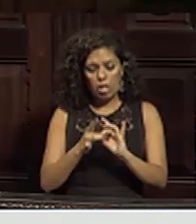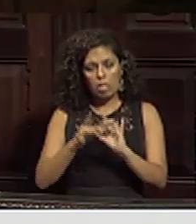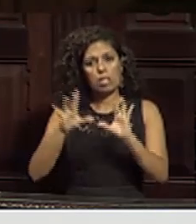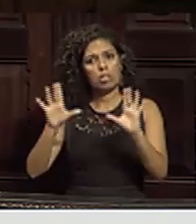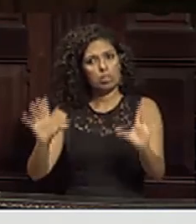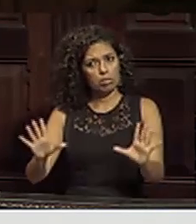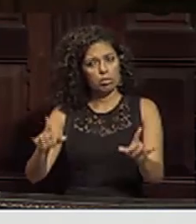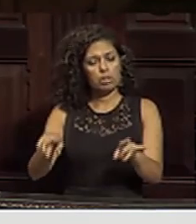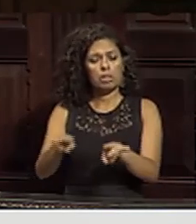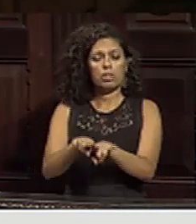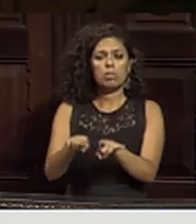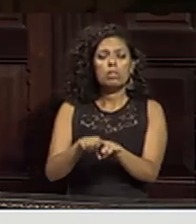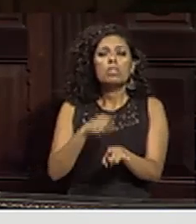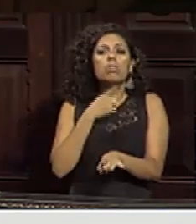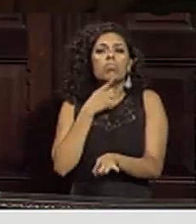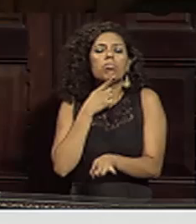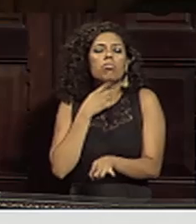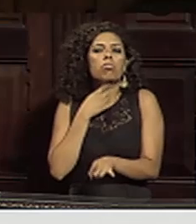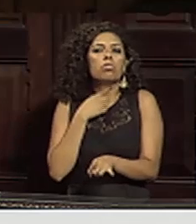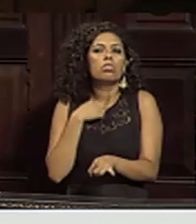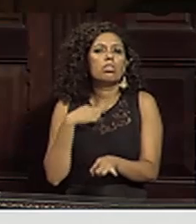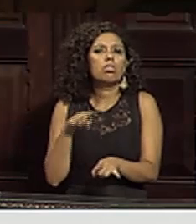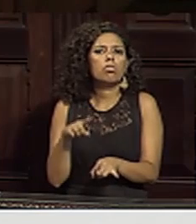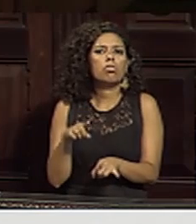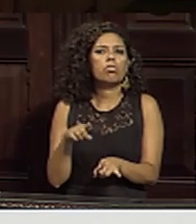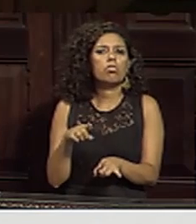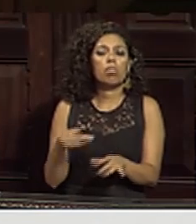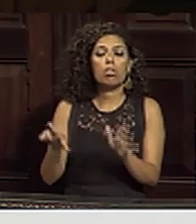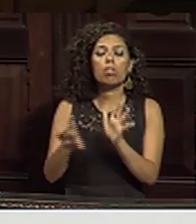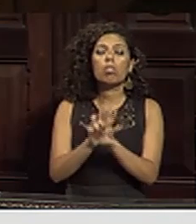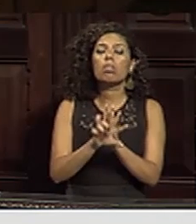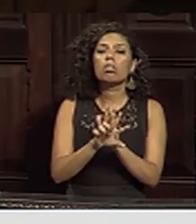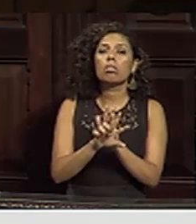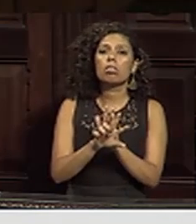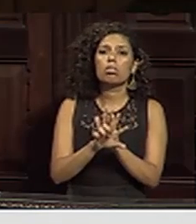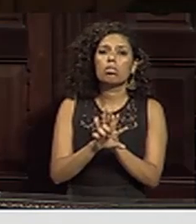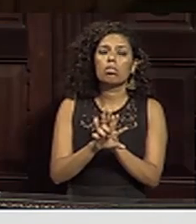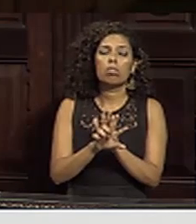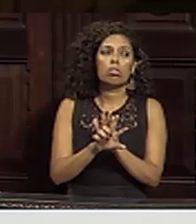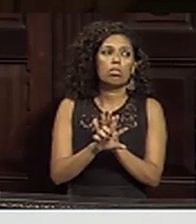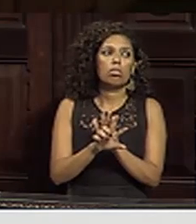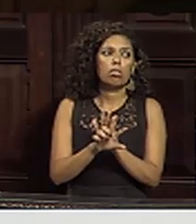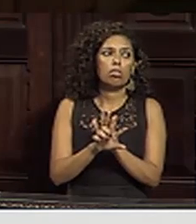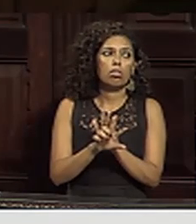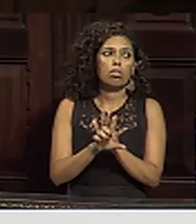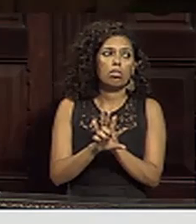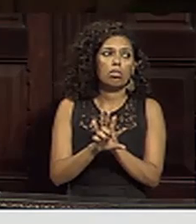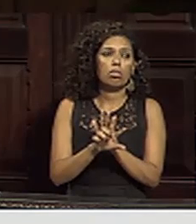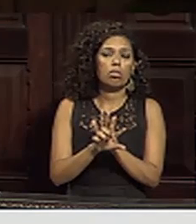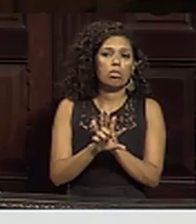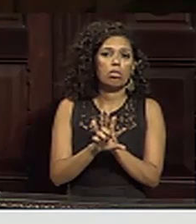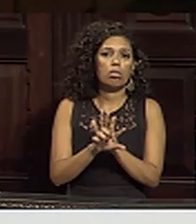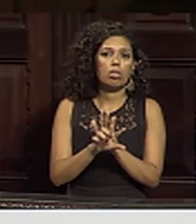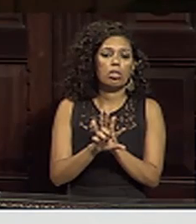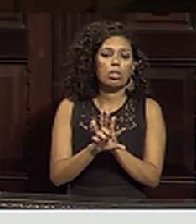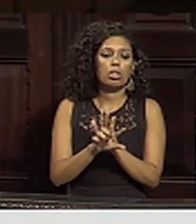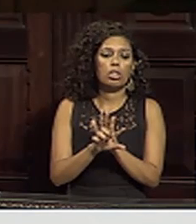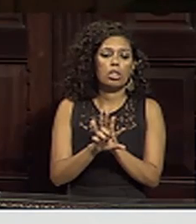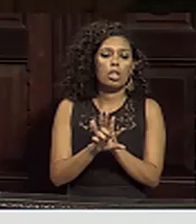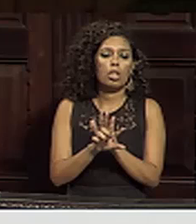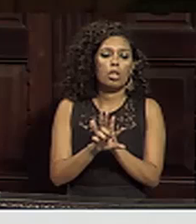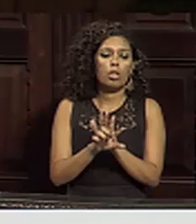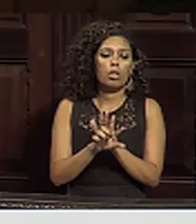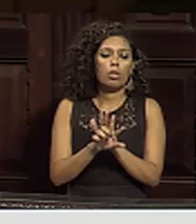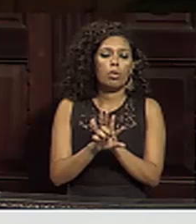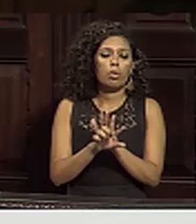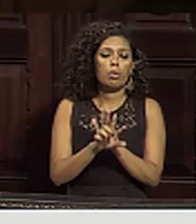também desejo que a lei tenha o mesmo peso